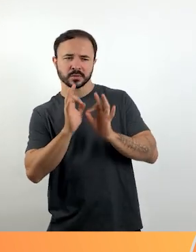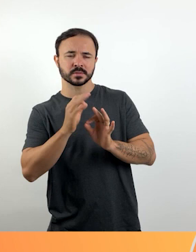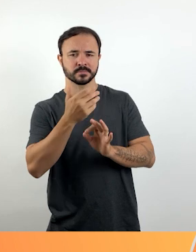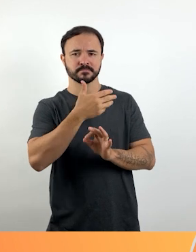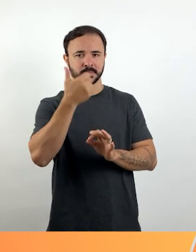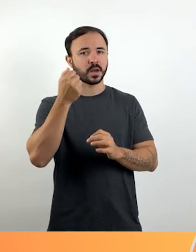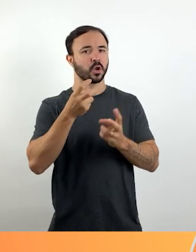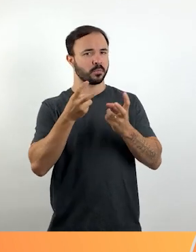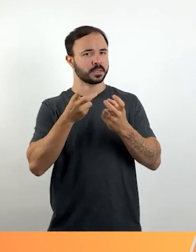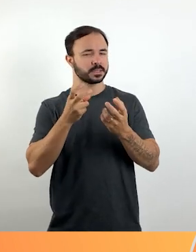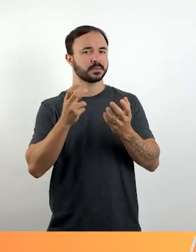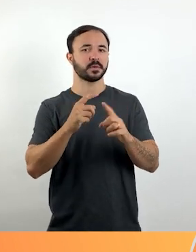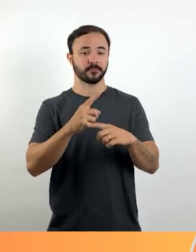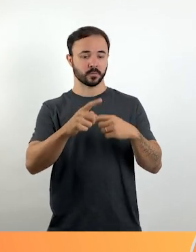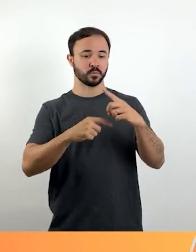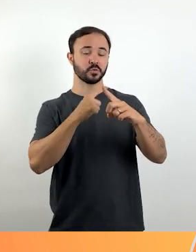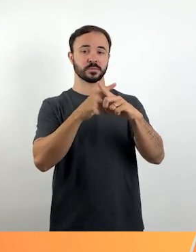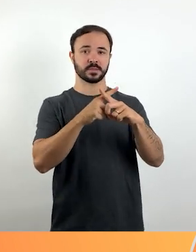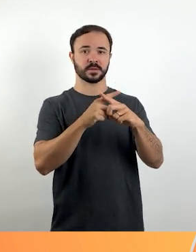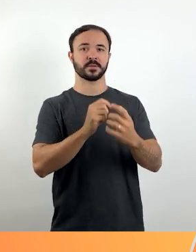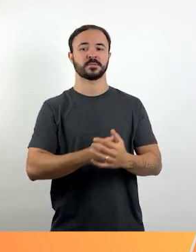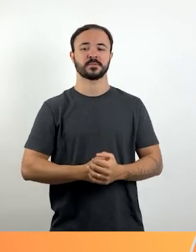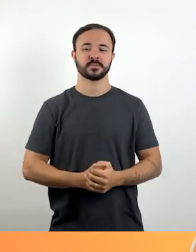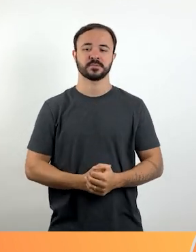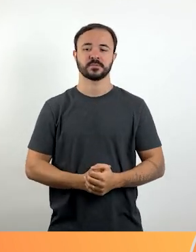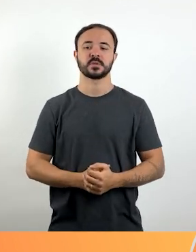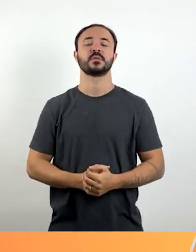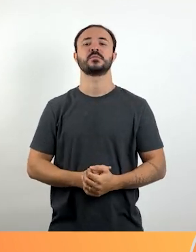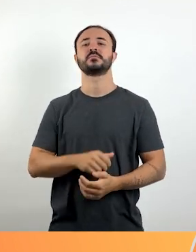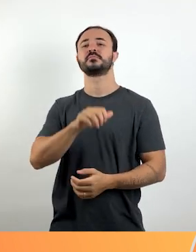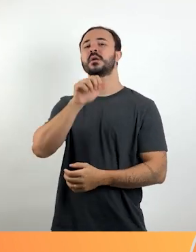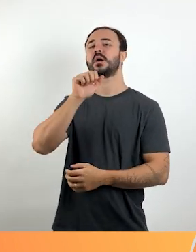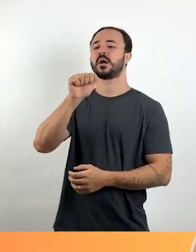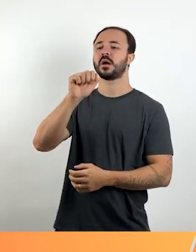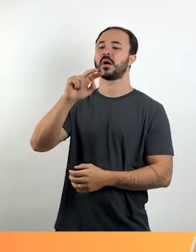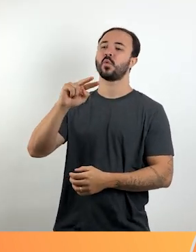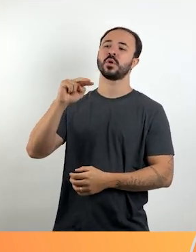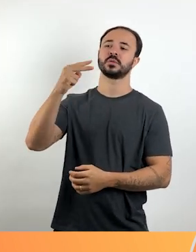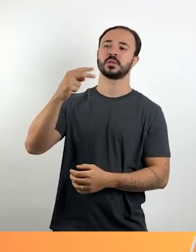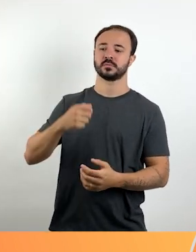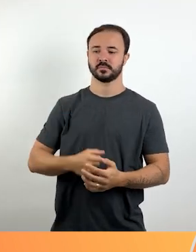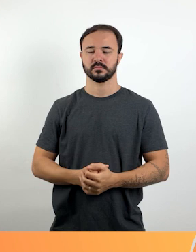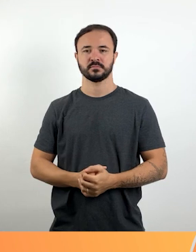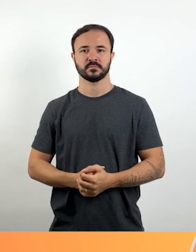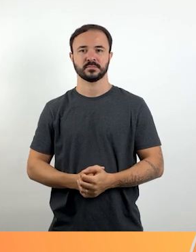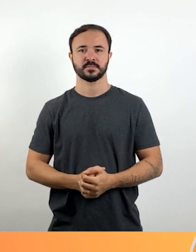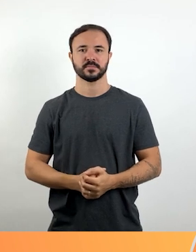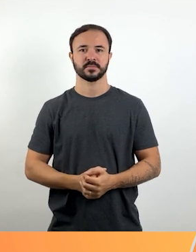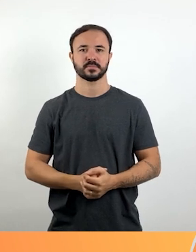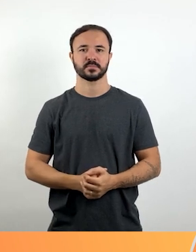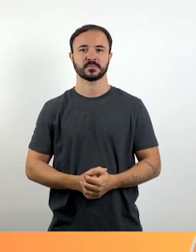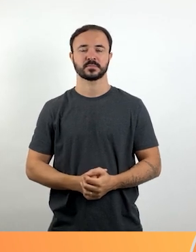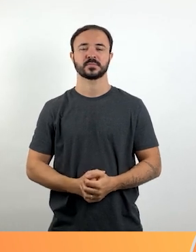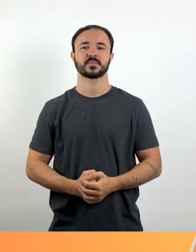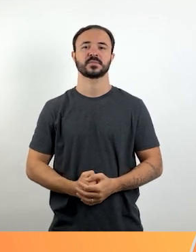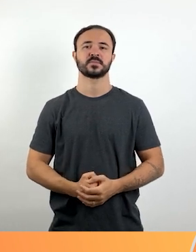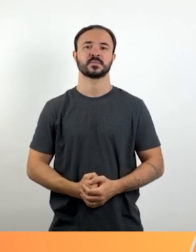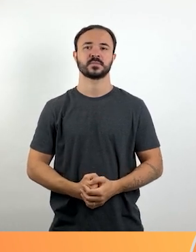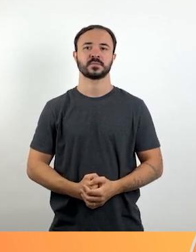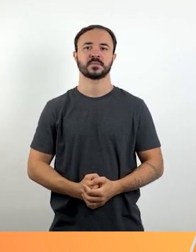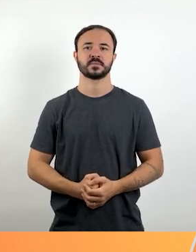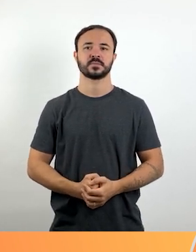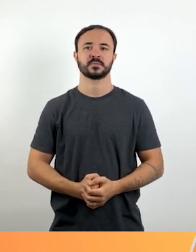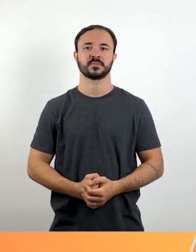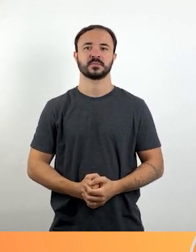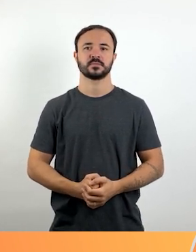A vezes A, eu vou ter que A ao quadrado. B vezes esse B do BC, eu tenho B